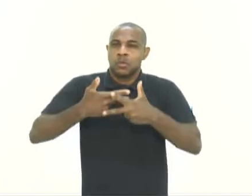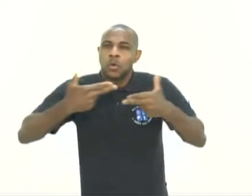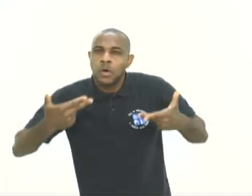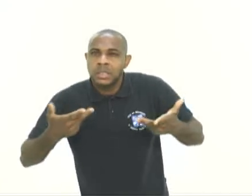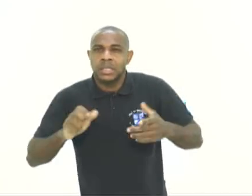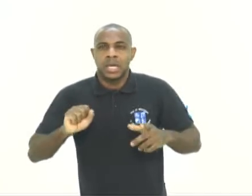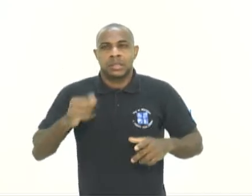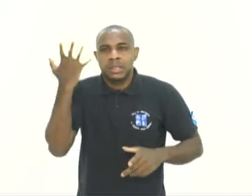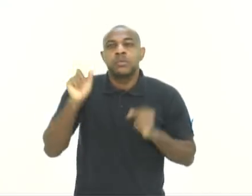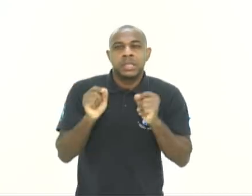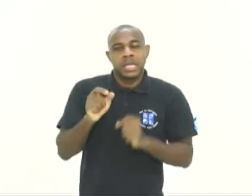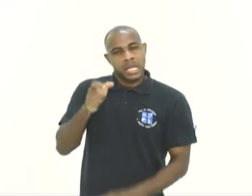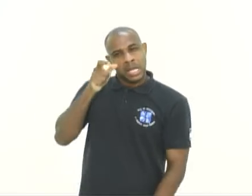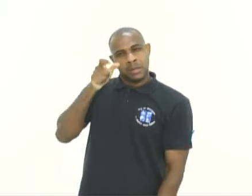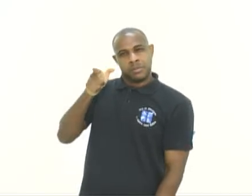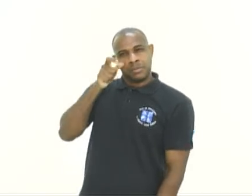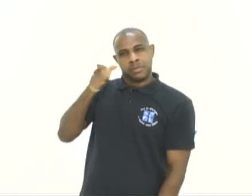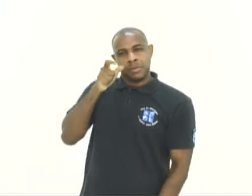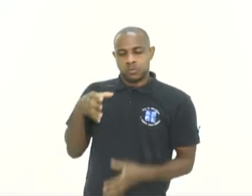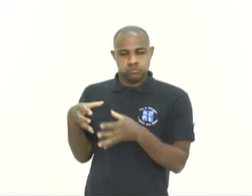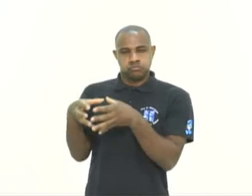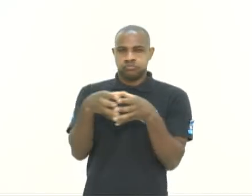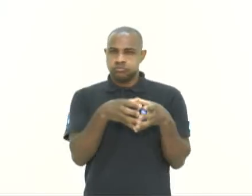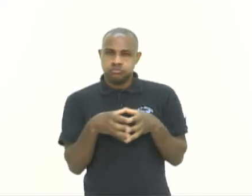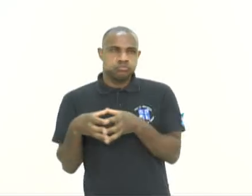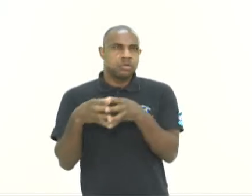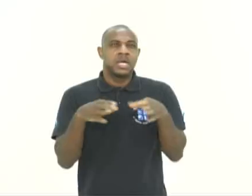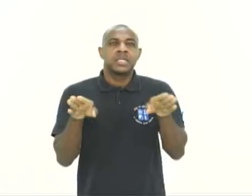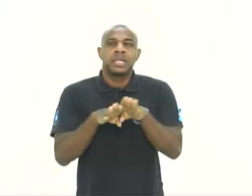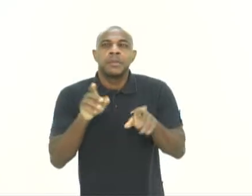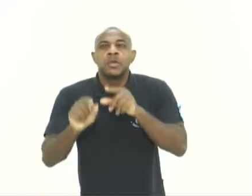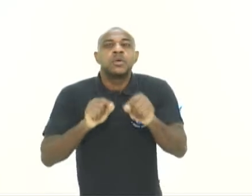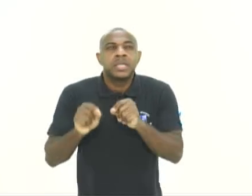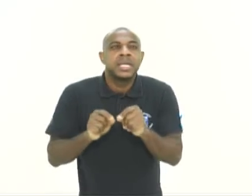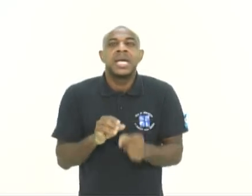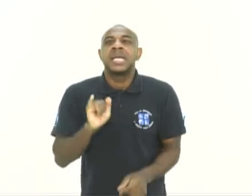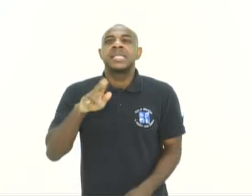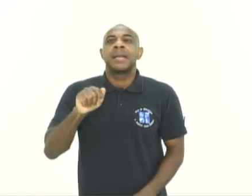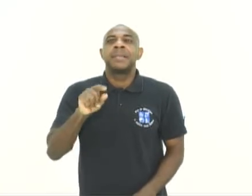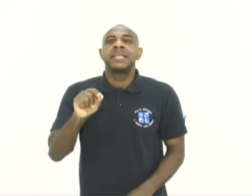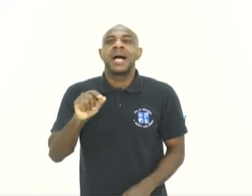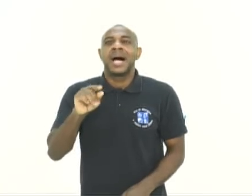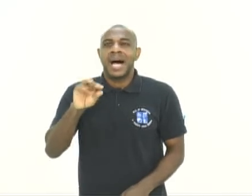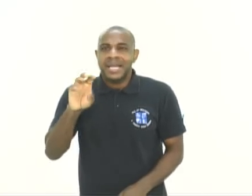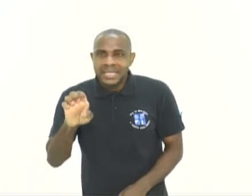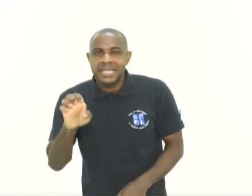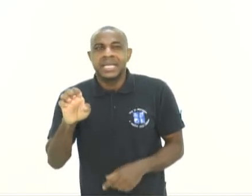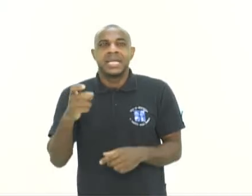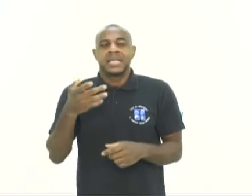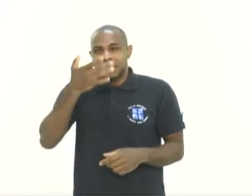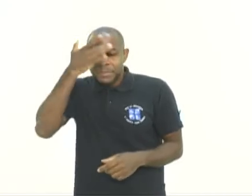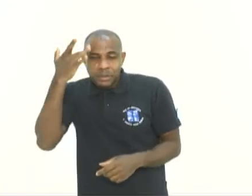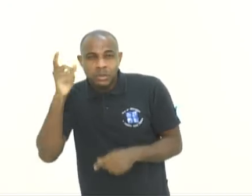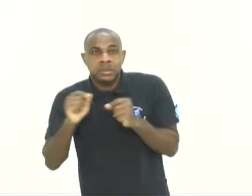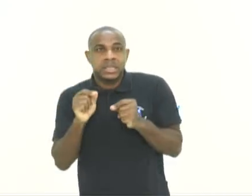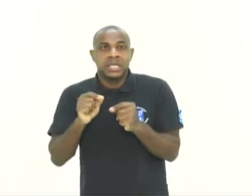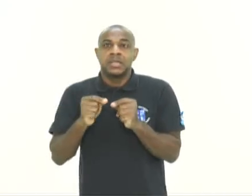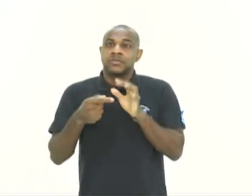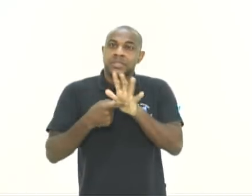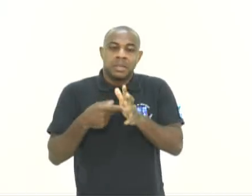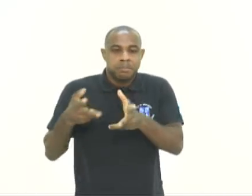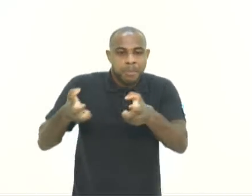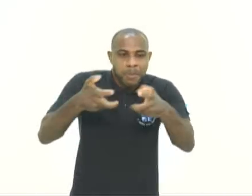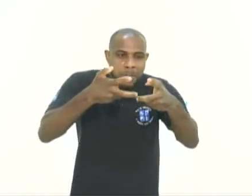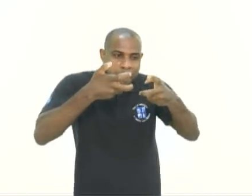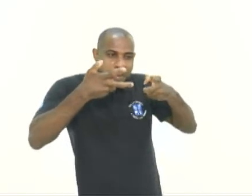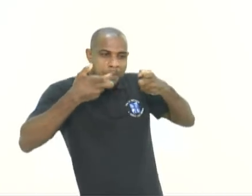o desinteresse da coletividade ou a inabilidade das pessoas em assimilar grandes volumes de dados